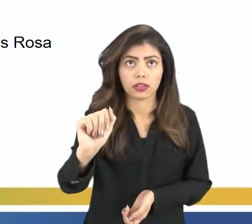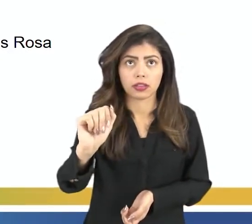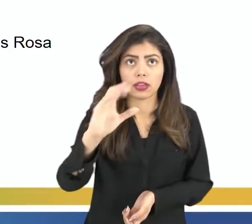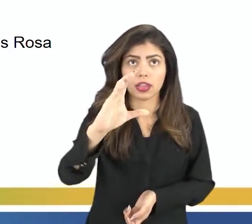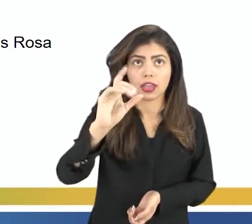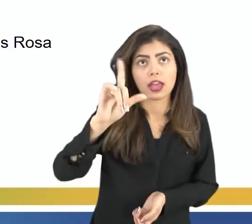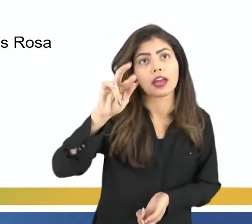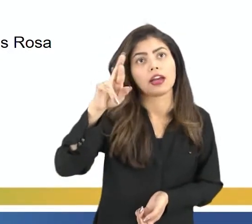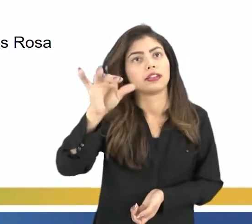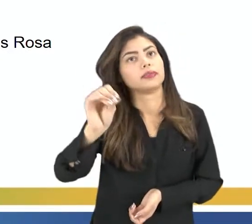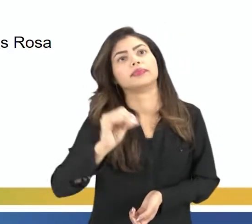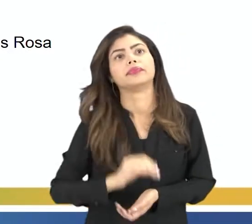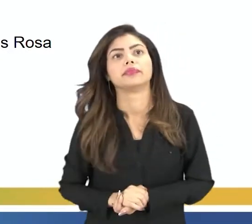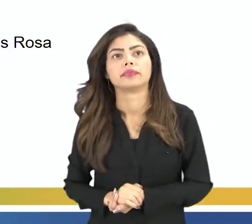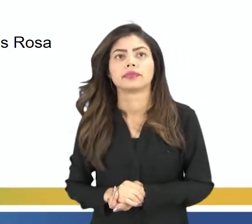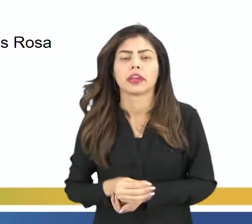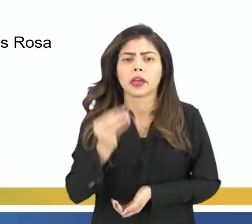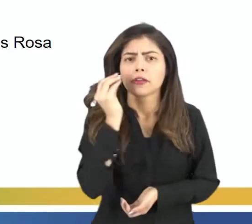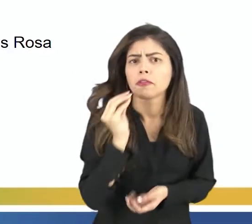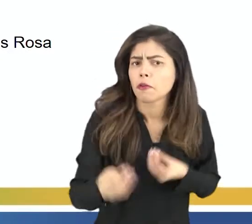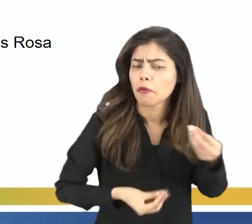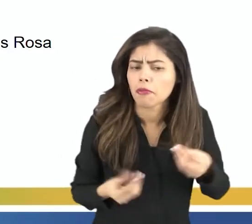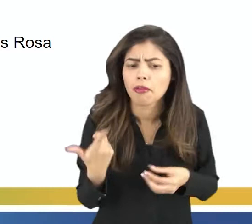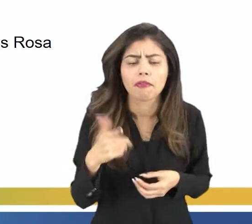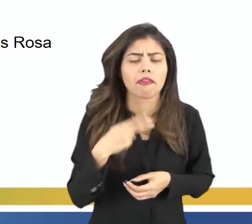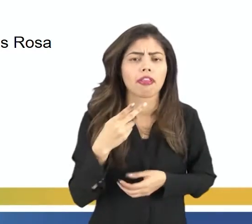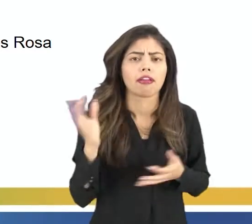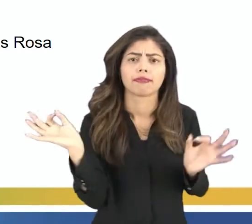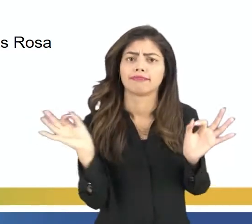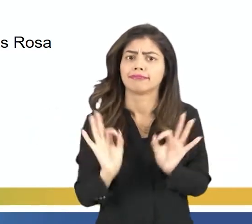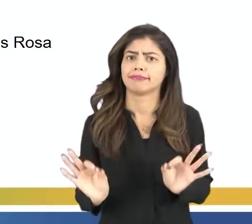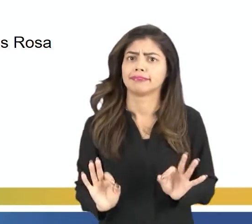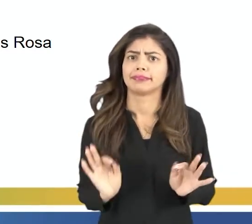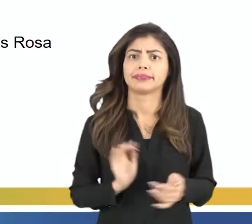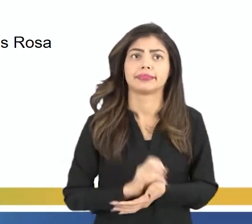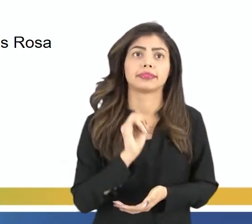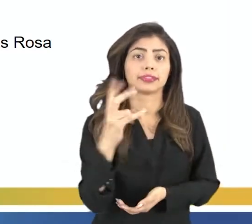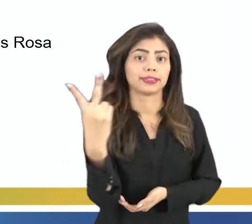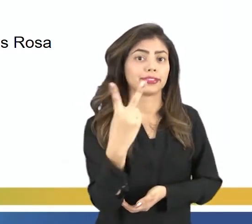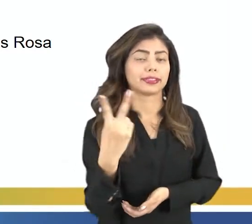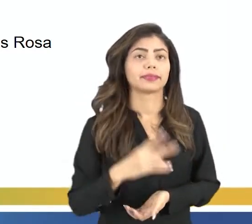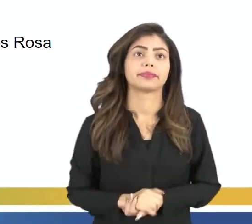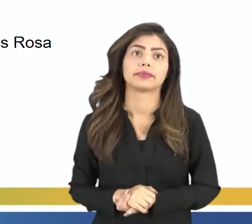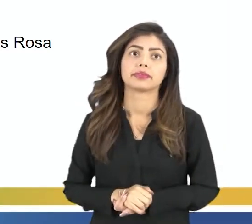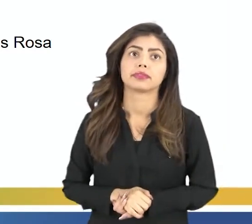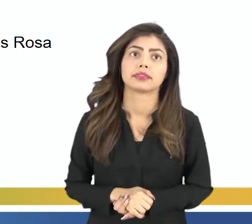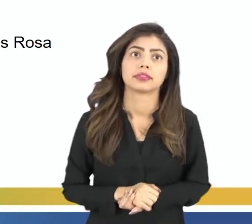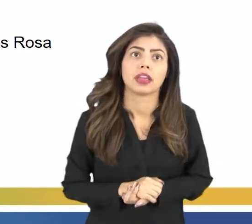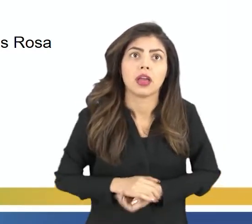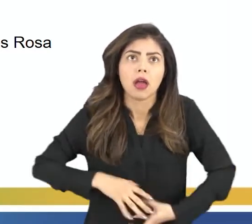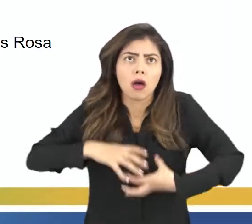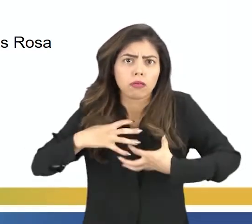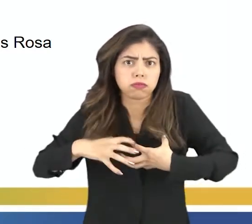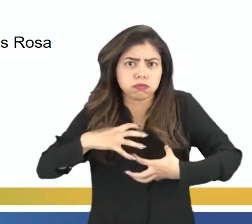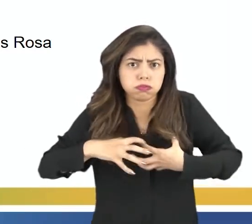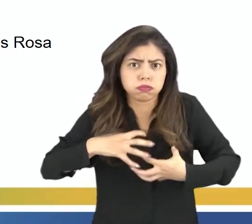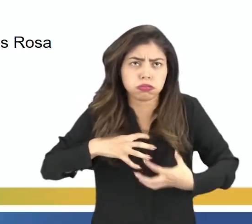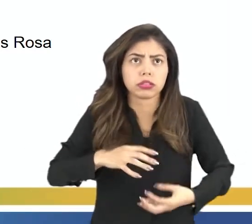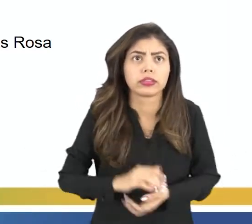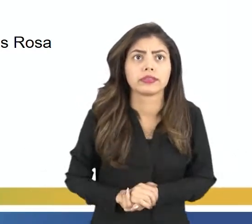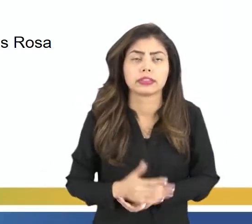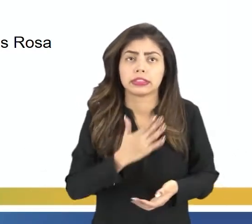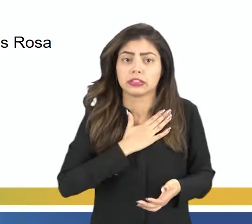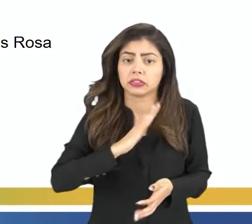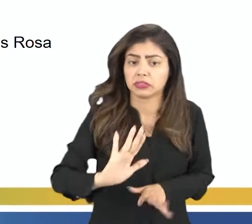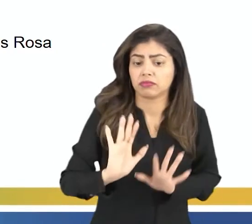Carlos Drummond de Andrade. Não tem como falar sobre contos de amor se não falar deles. Contos de terror. A galera aí que